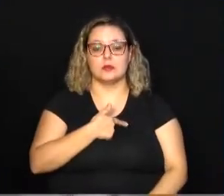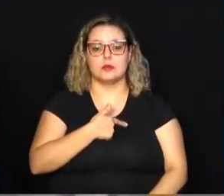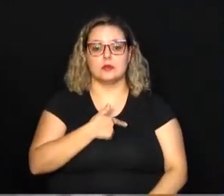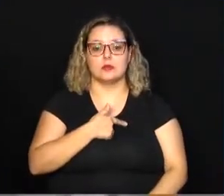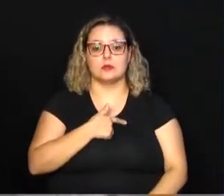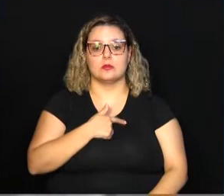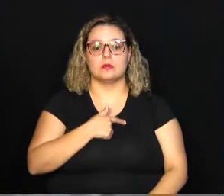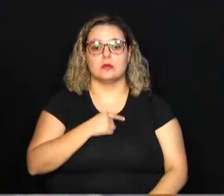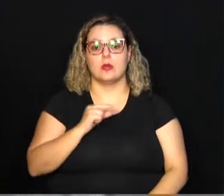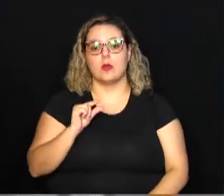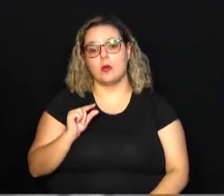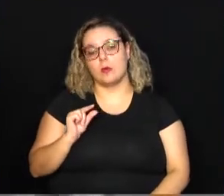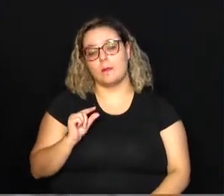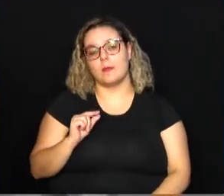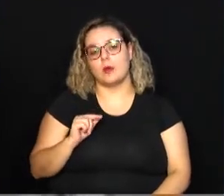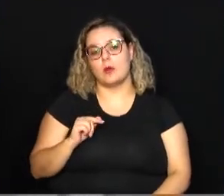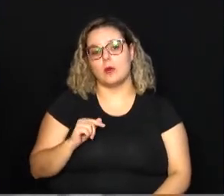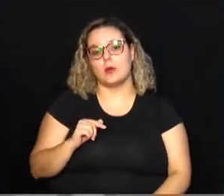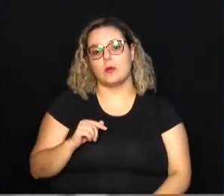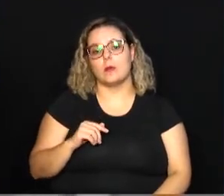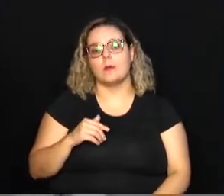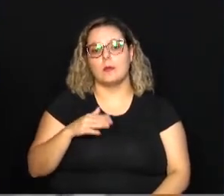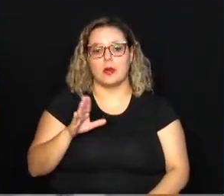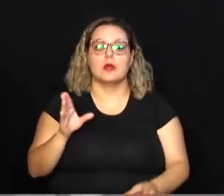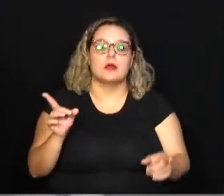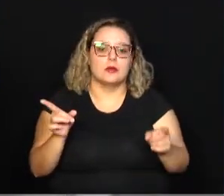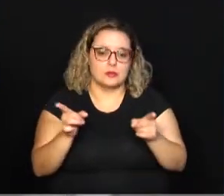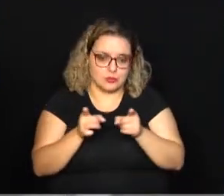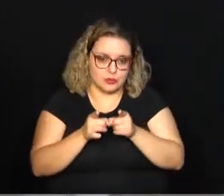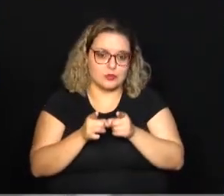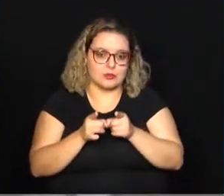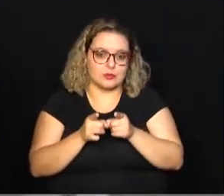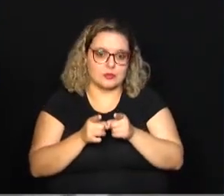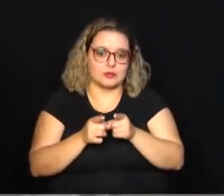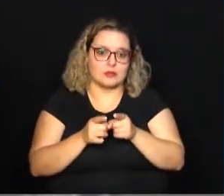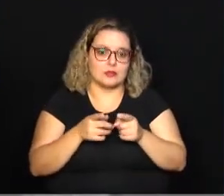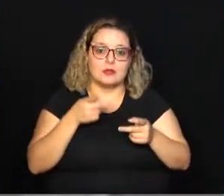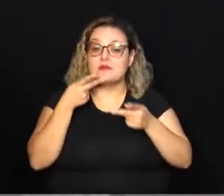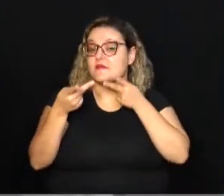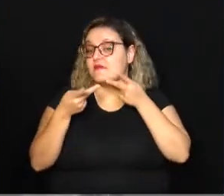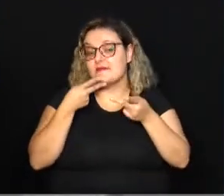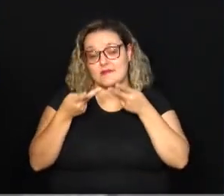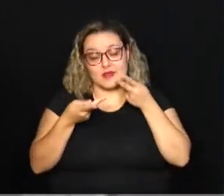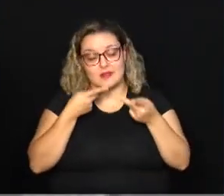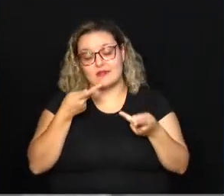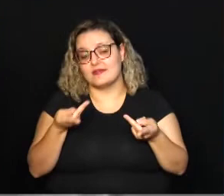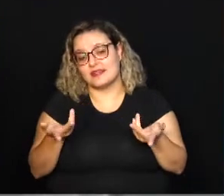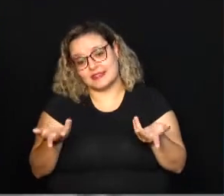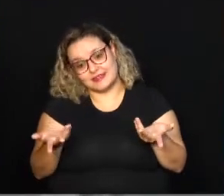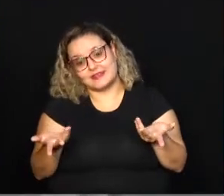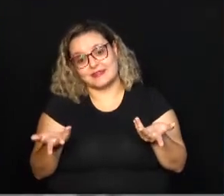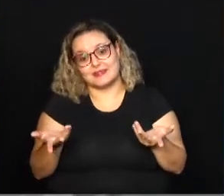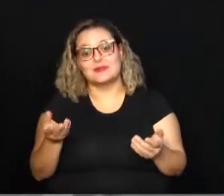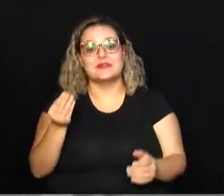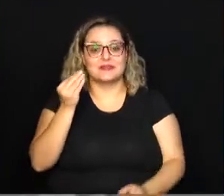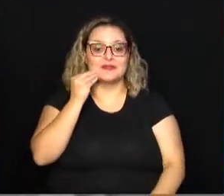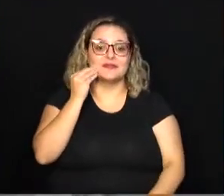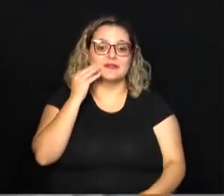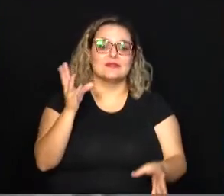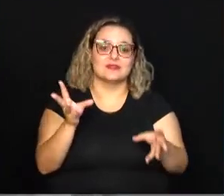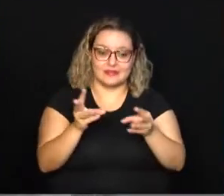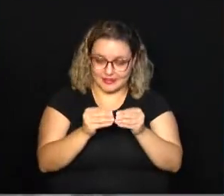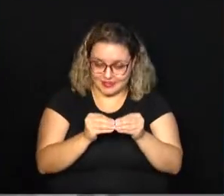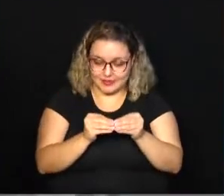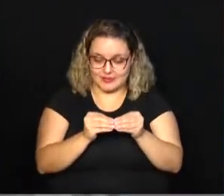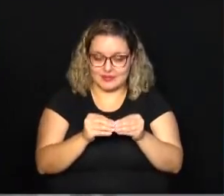um pouco mais curto, porque tem tanta coisa para falar, gente, mas eu vou tentar resumir em 3